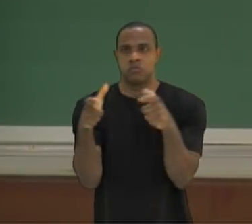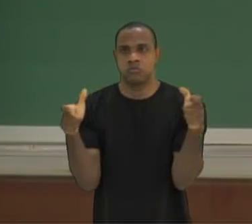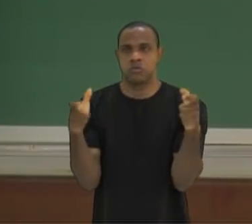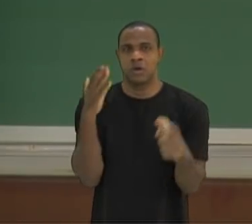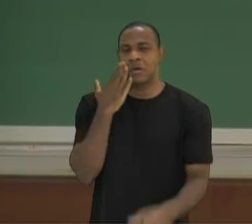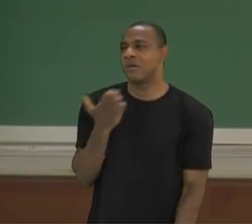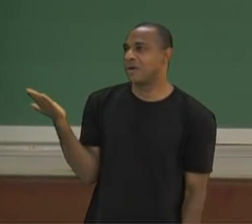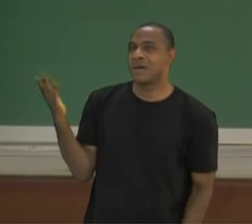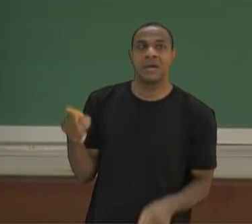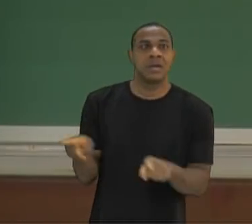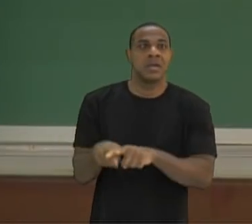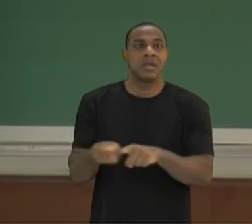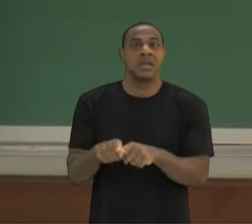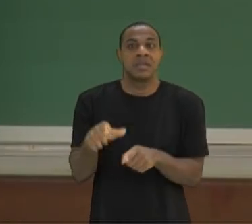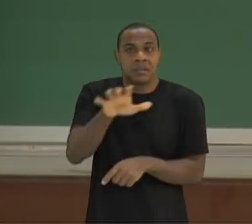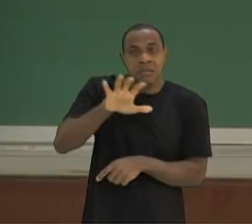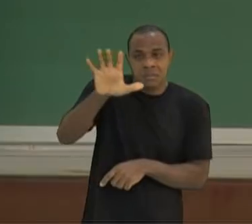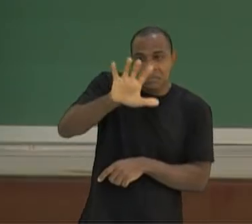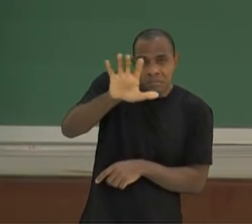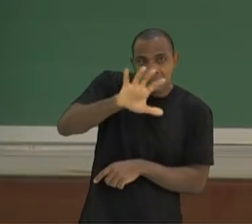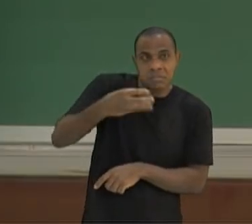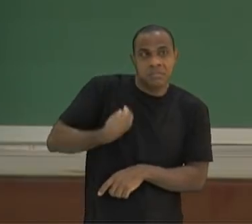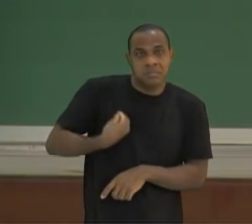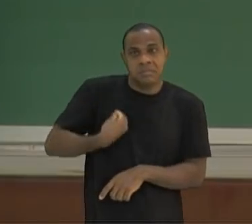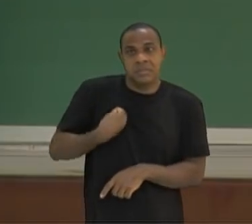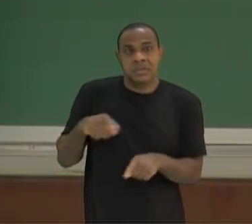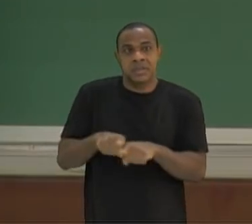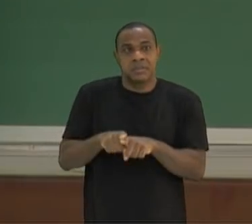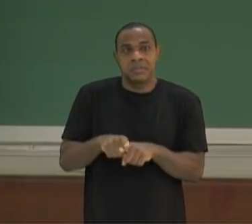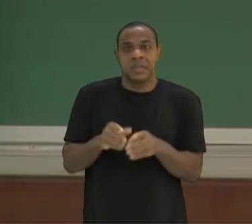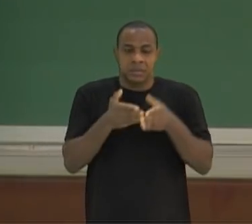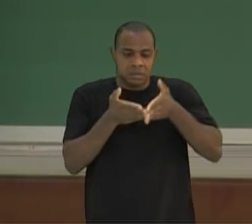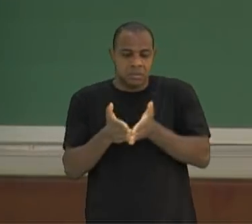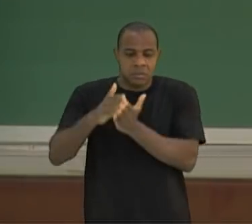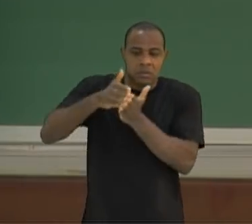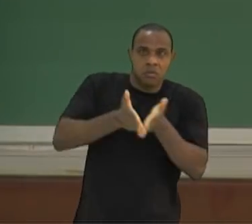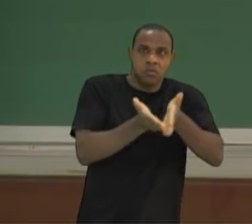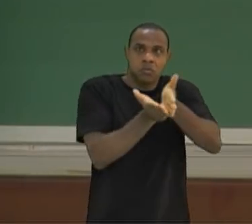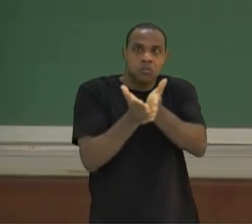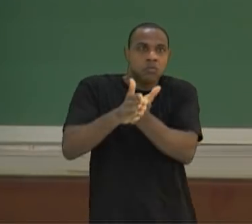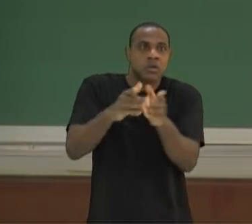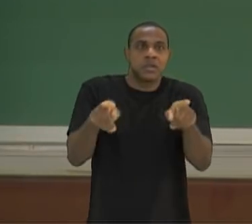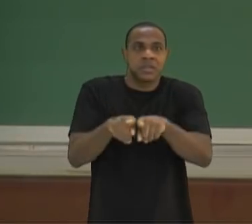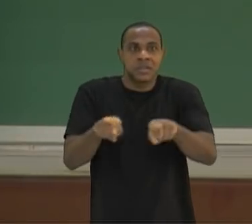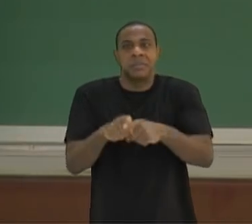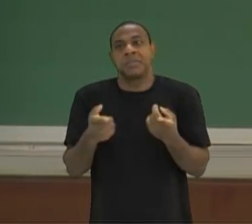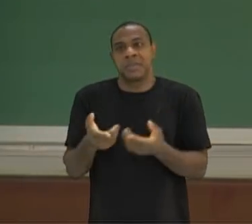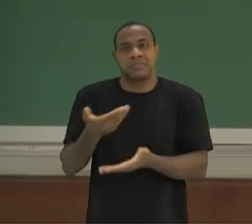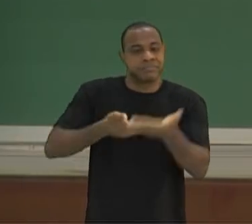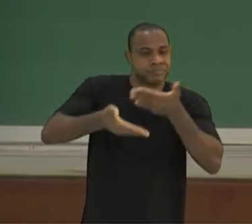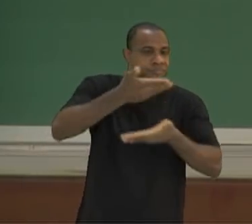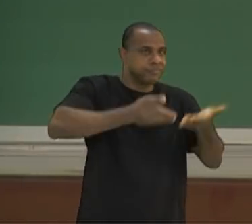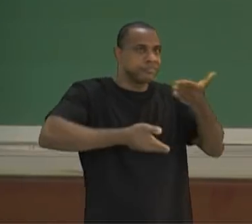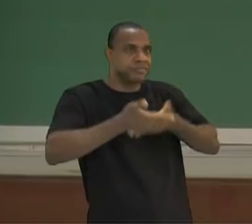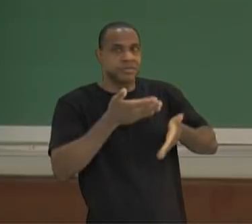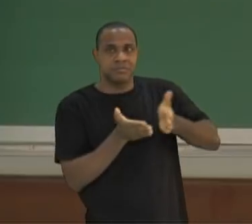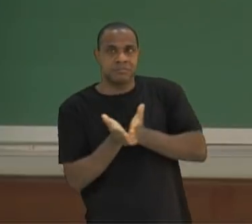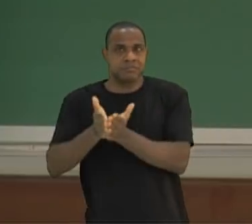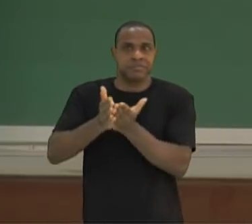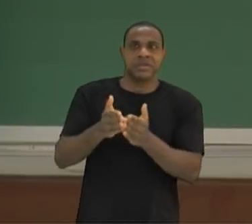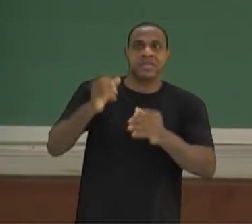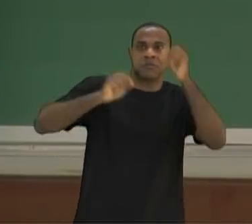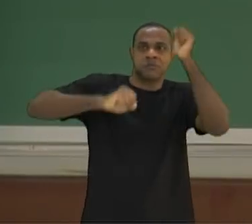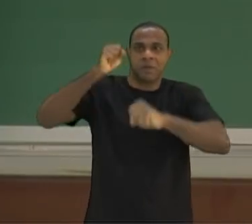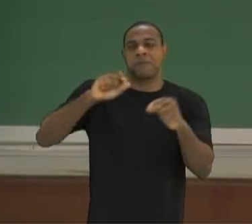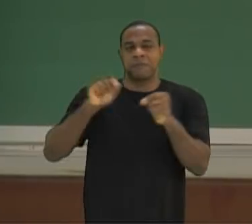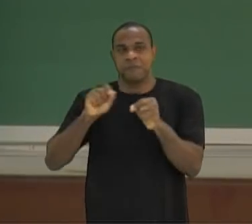mas também tem algumas áreas ali com a presença de hidrovias para circulação dos produtos, do que a indústria fabrica,